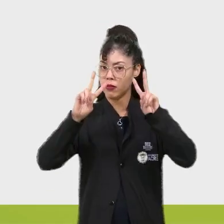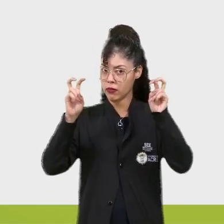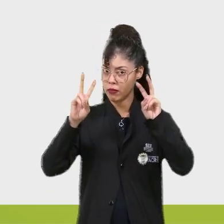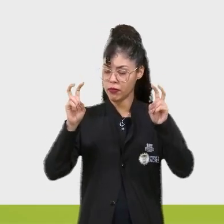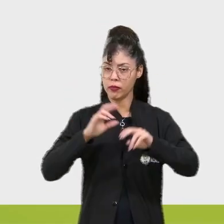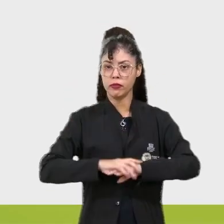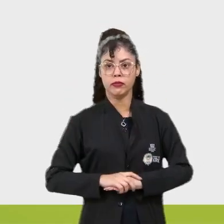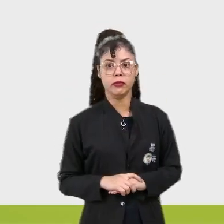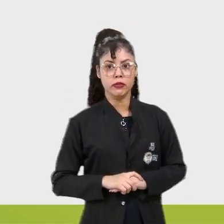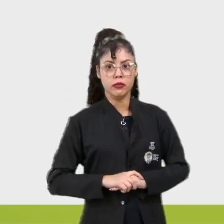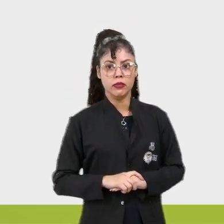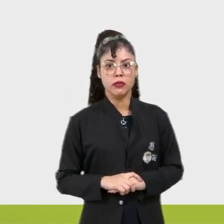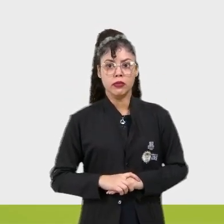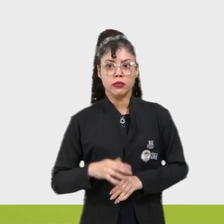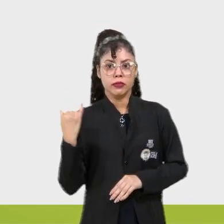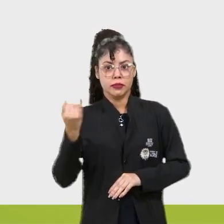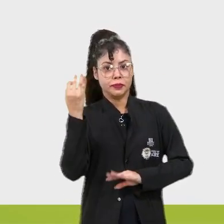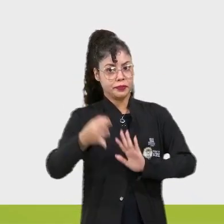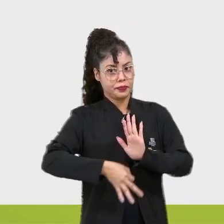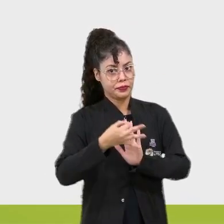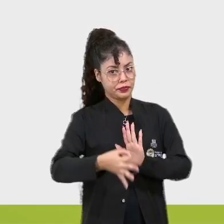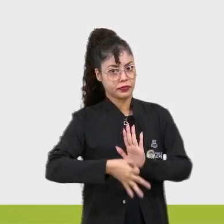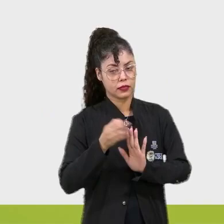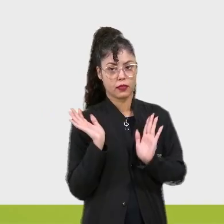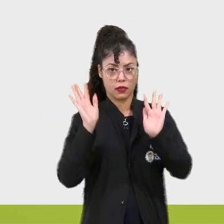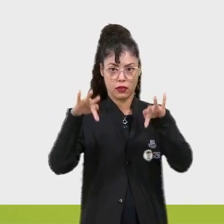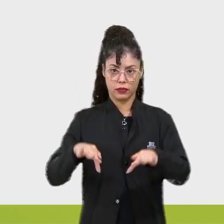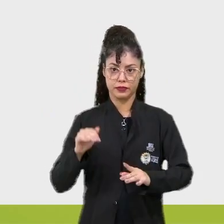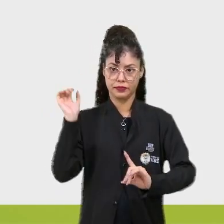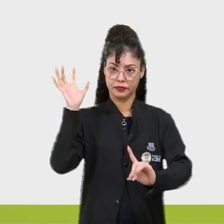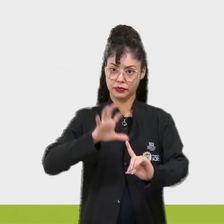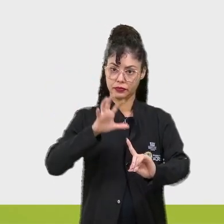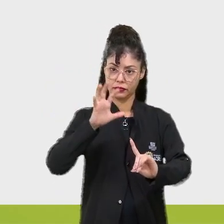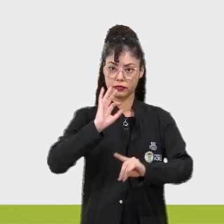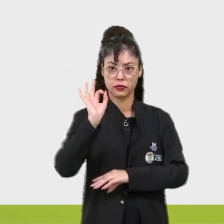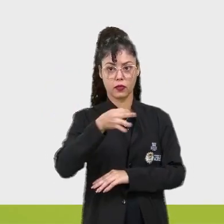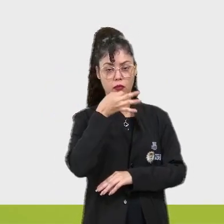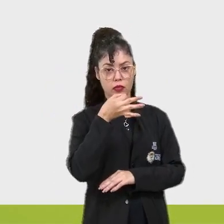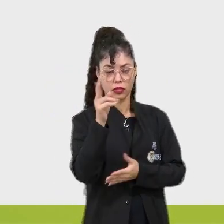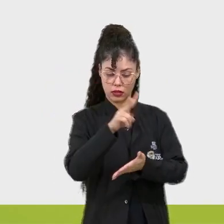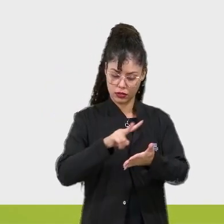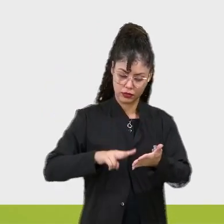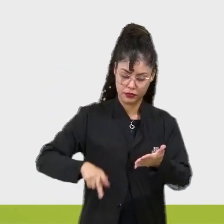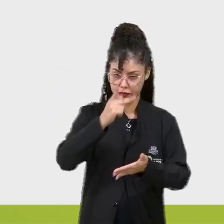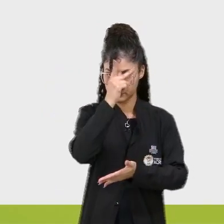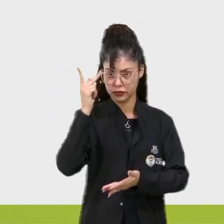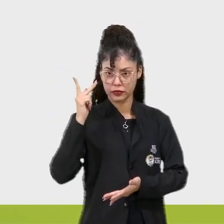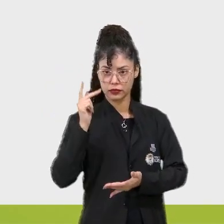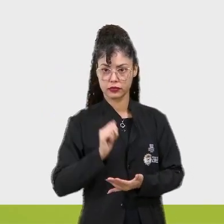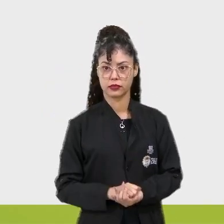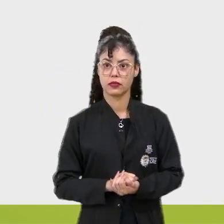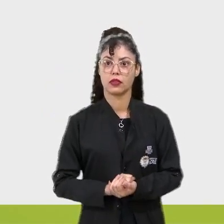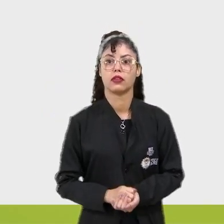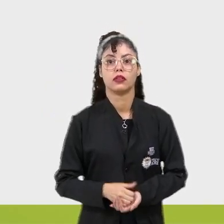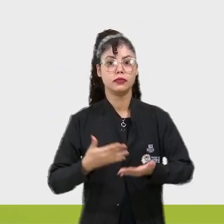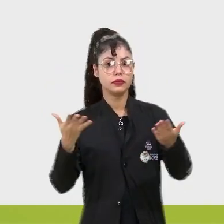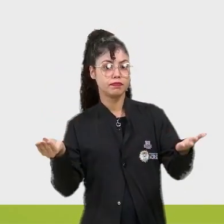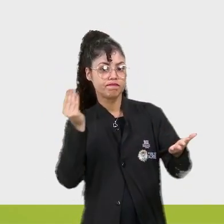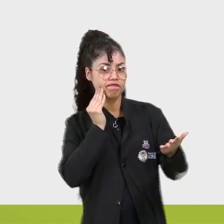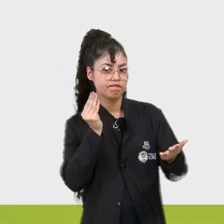um determinado assunto. É fundamentado com argumentos a fim de influenciar a opinião do leitor,